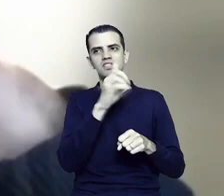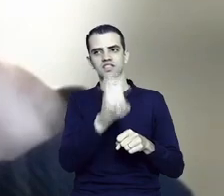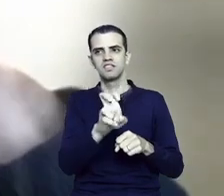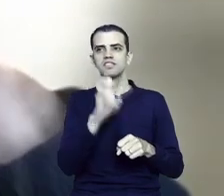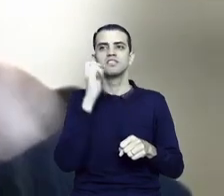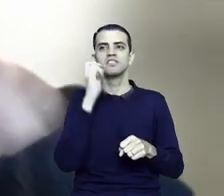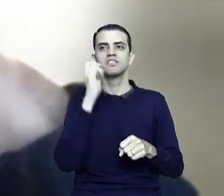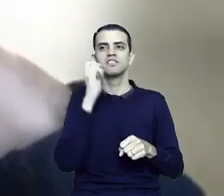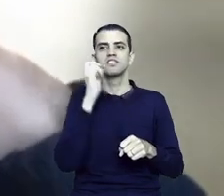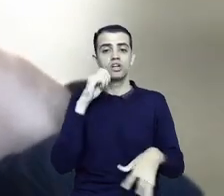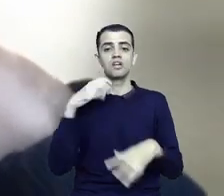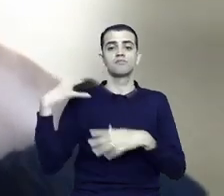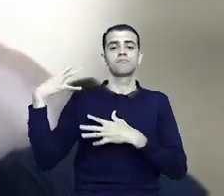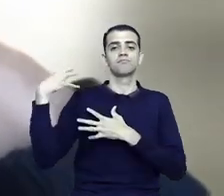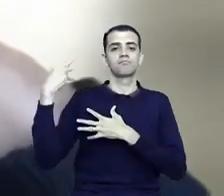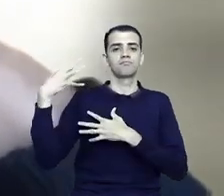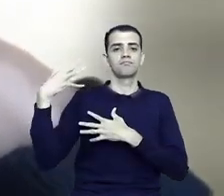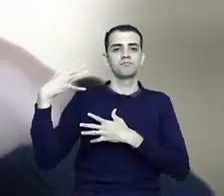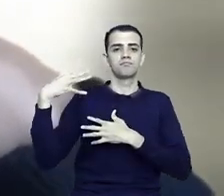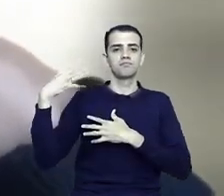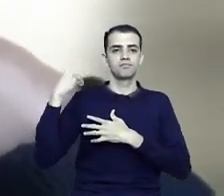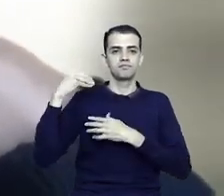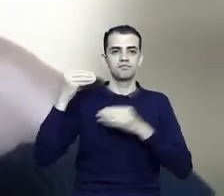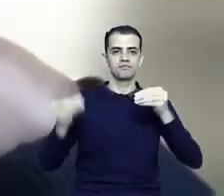essa radiografia.